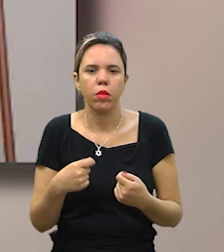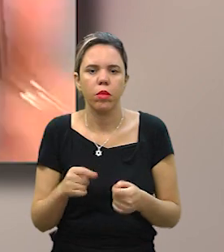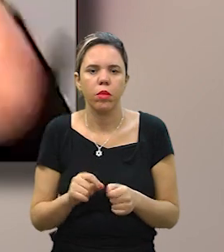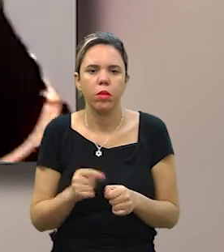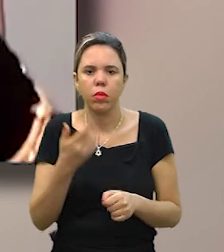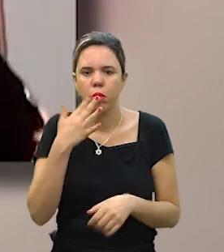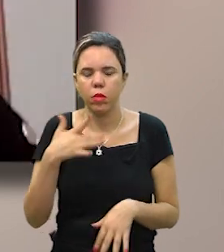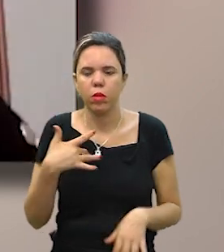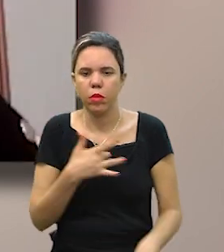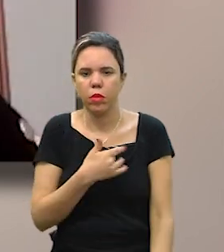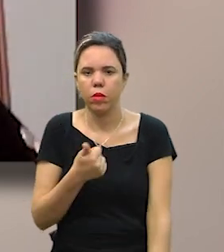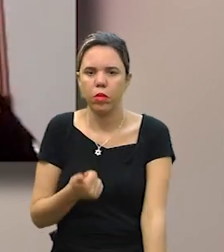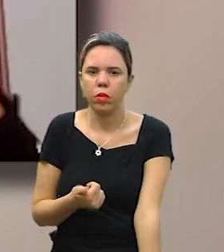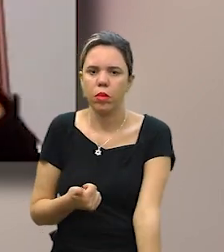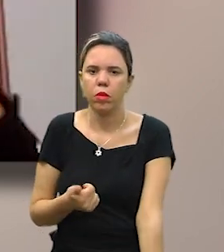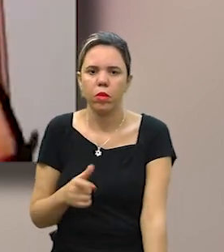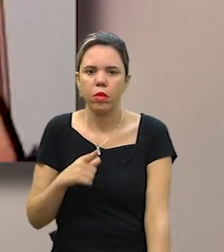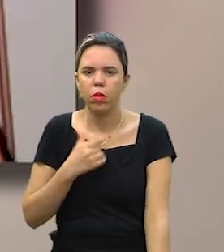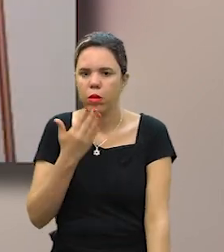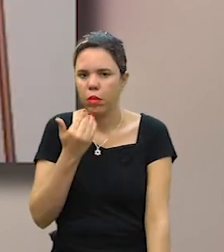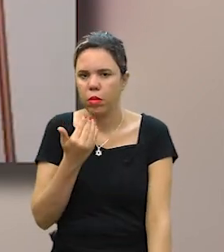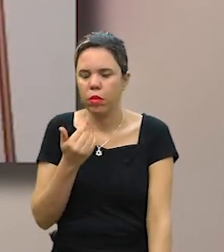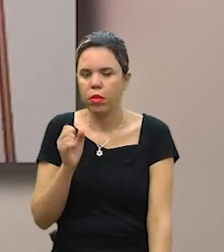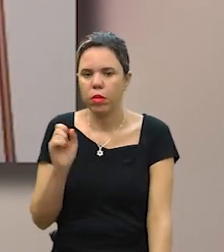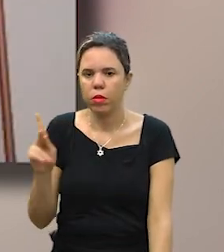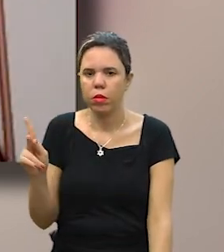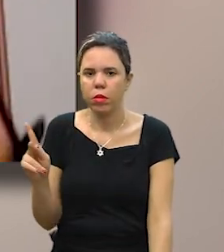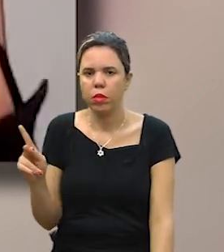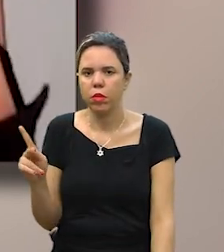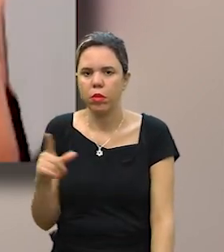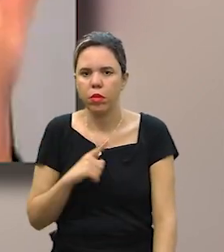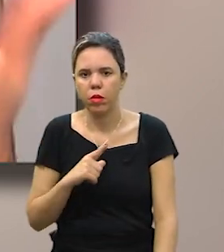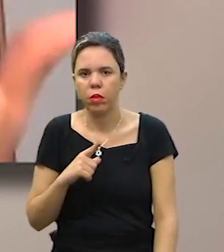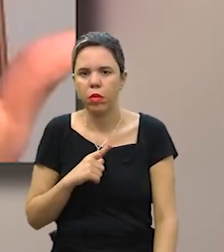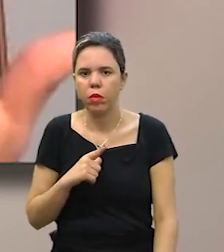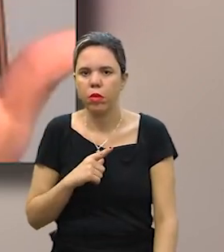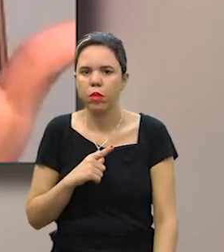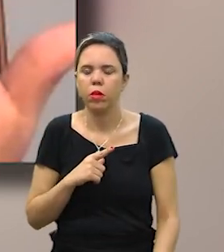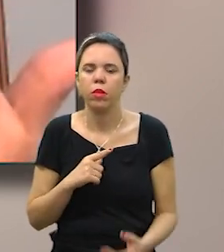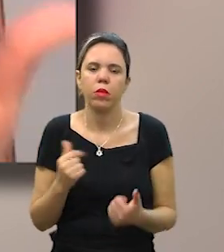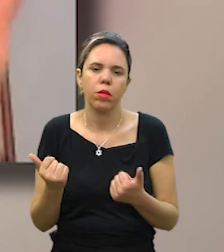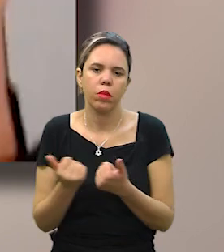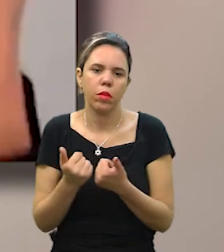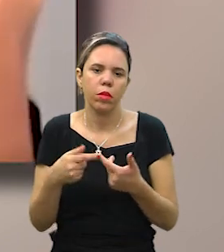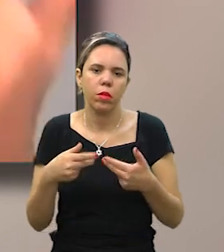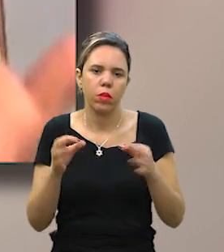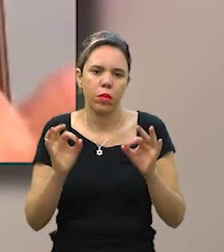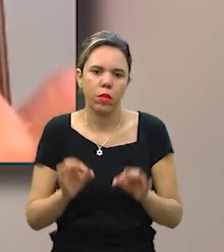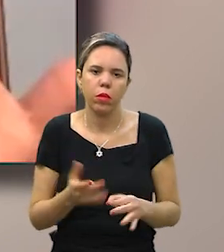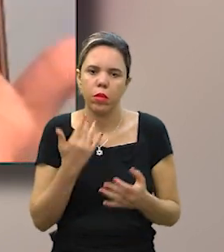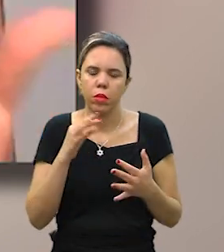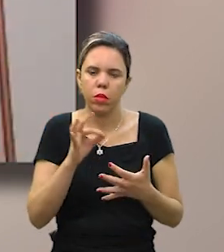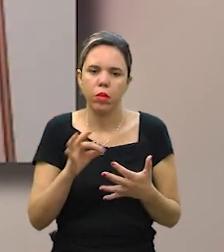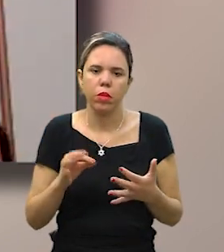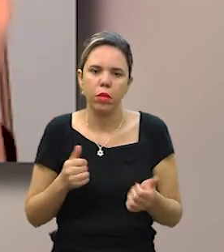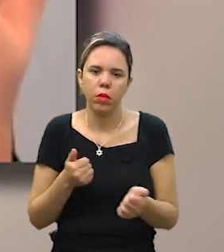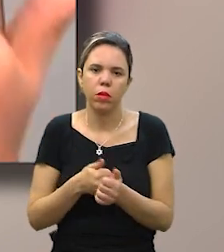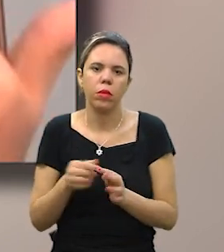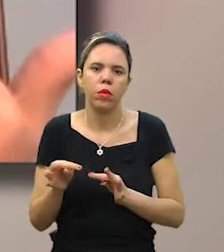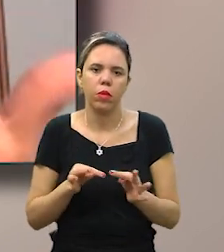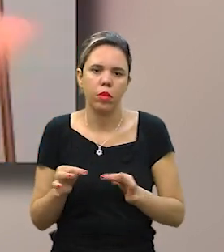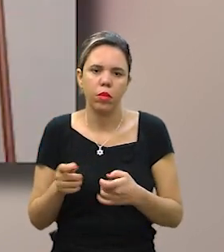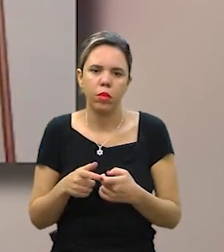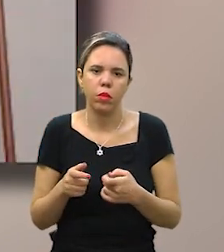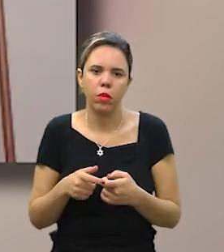tem? É uma criança saudável, tem uma alimentação ok, tem uma suplementação correta,